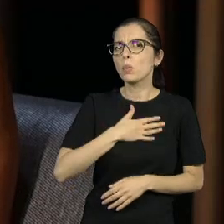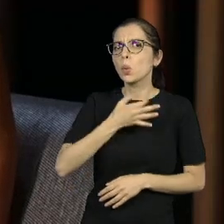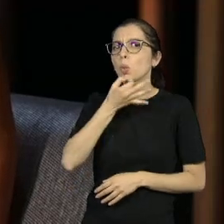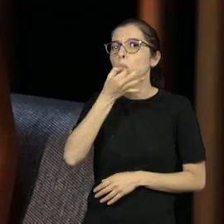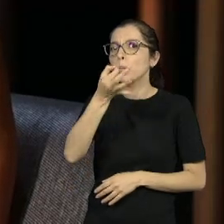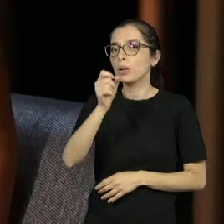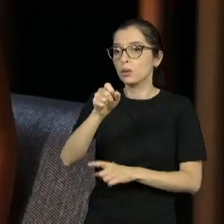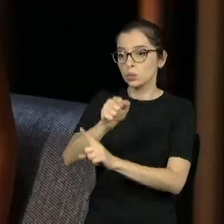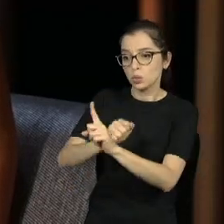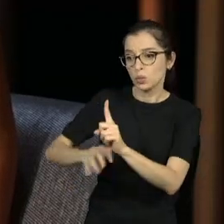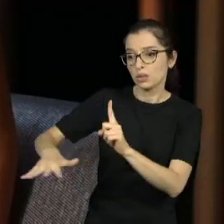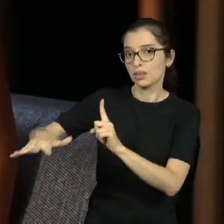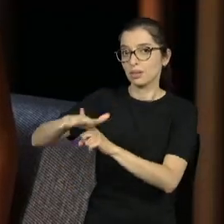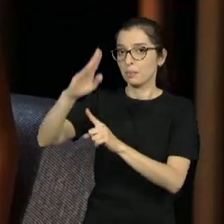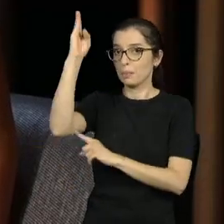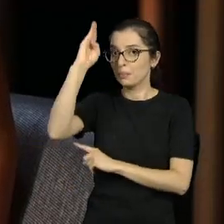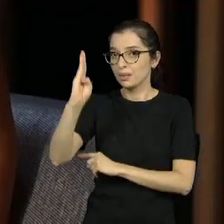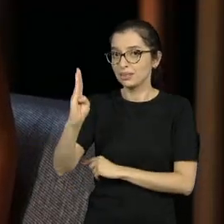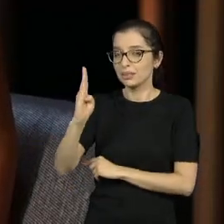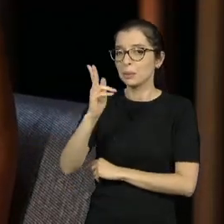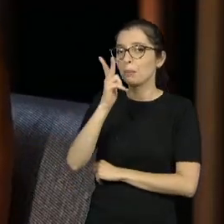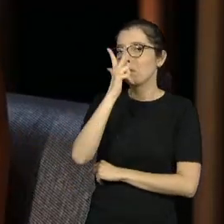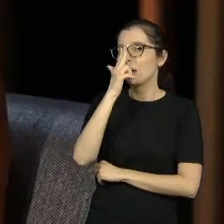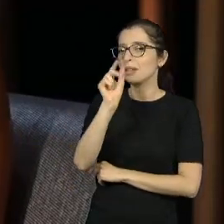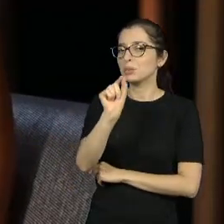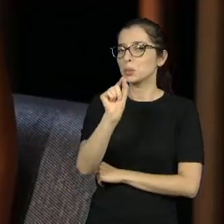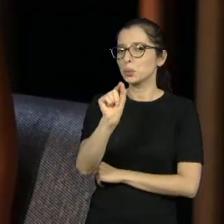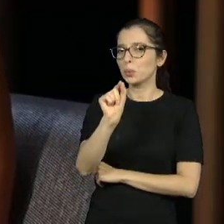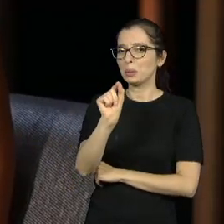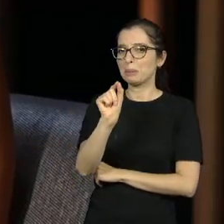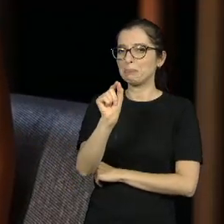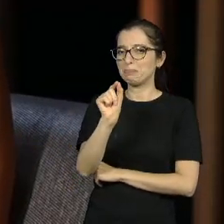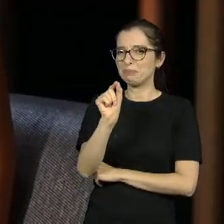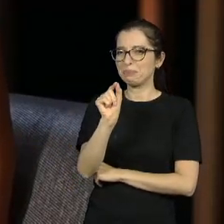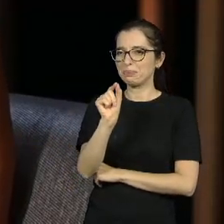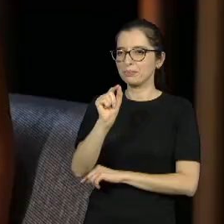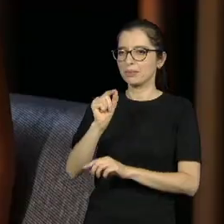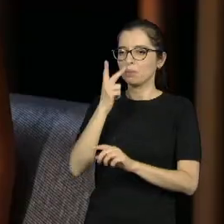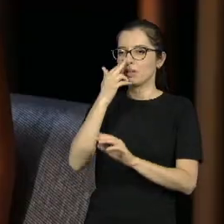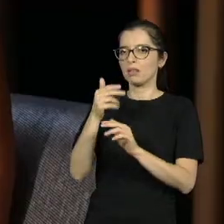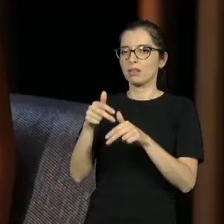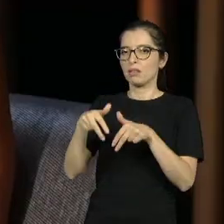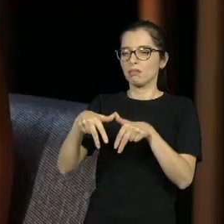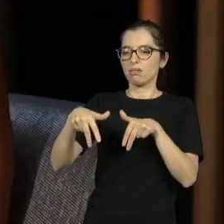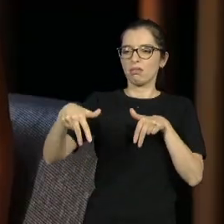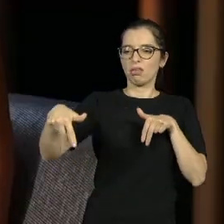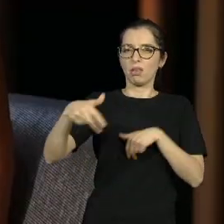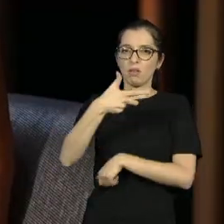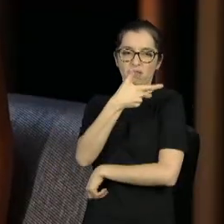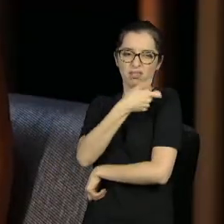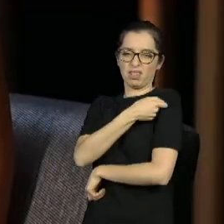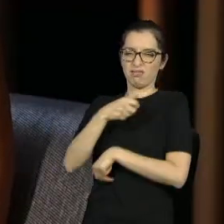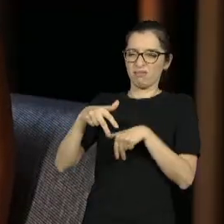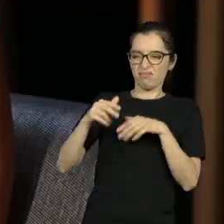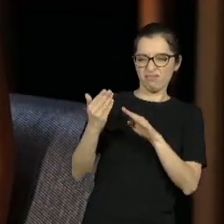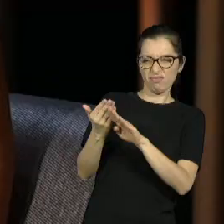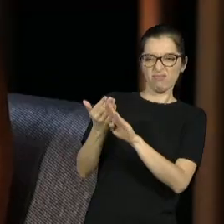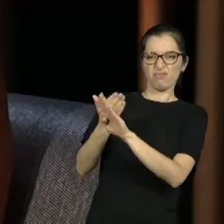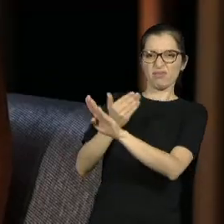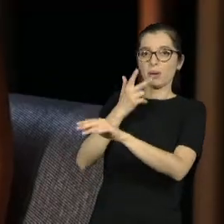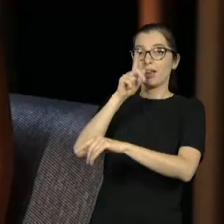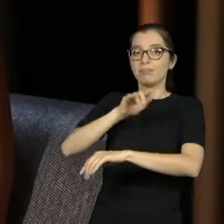sociedade brasileira ficou muito tempo a longe da vacina do racismo não é porque